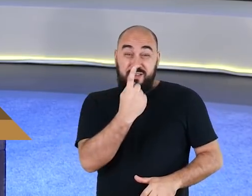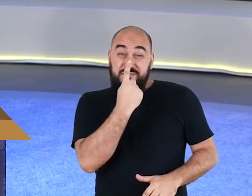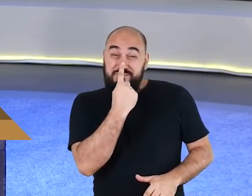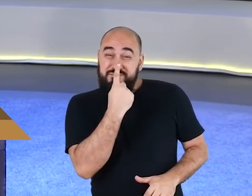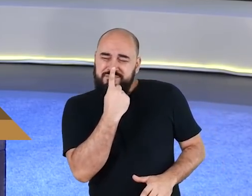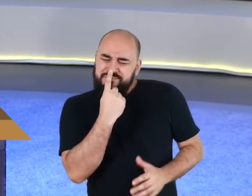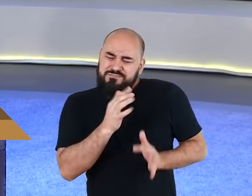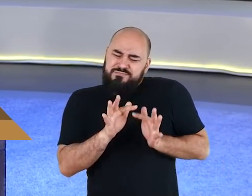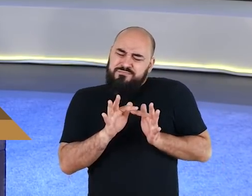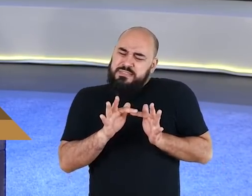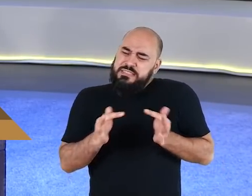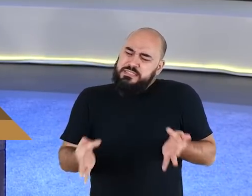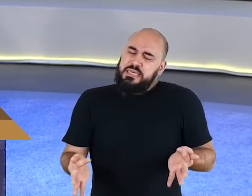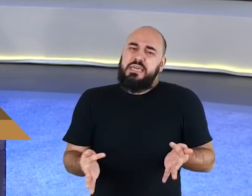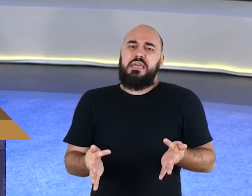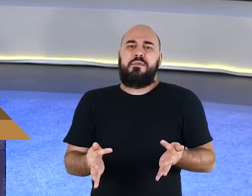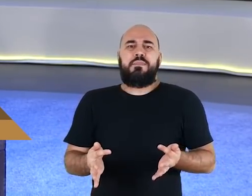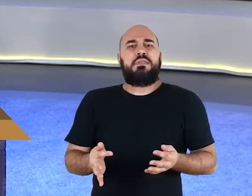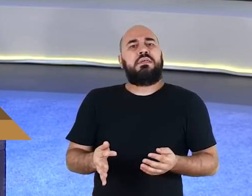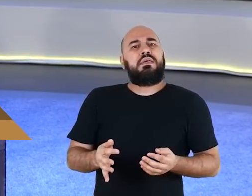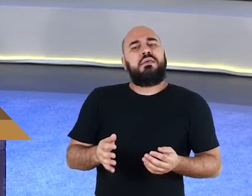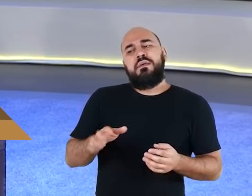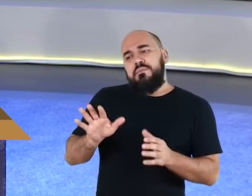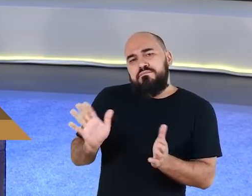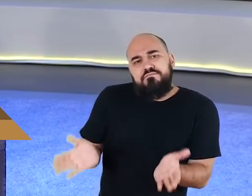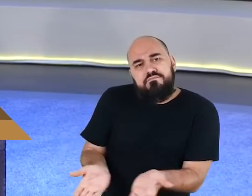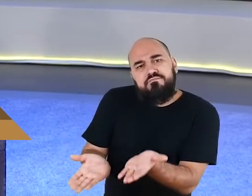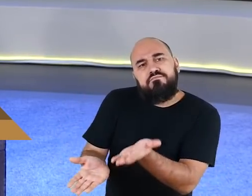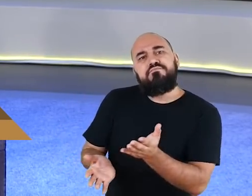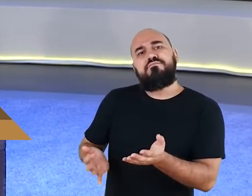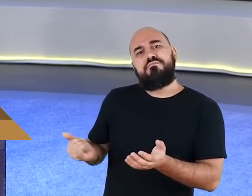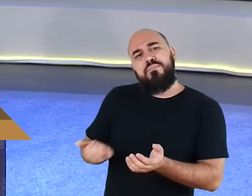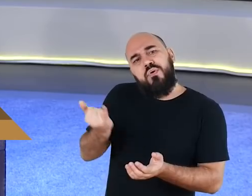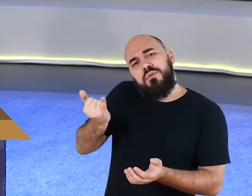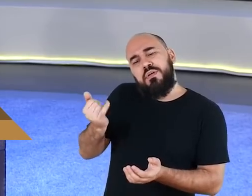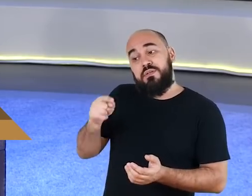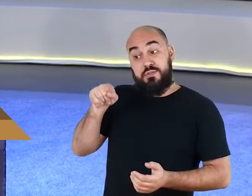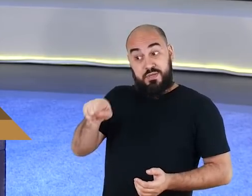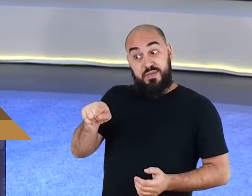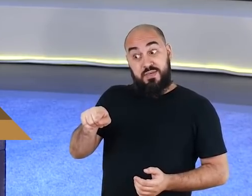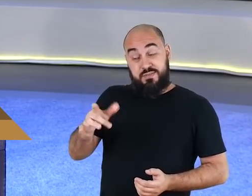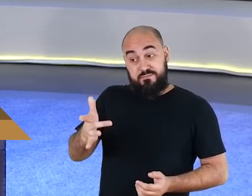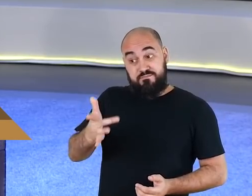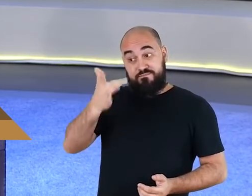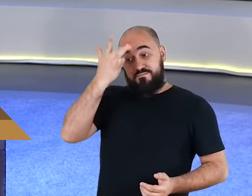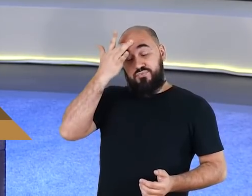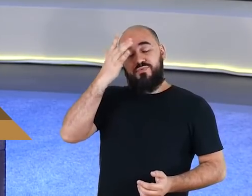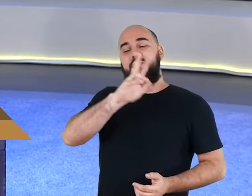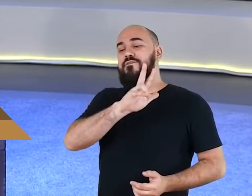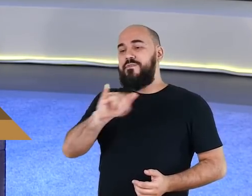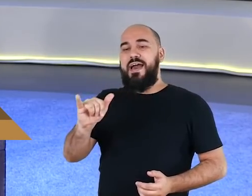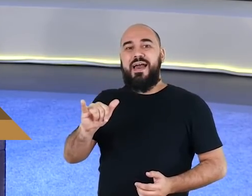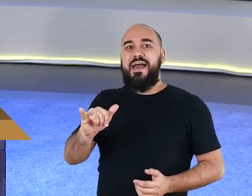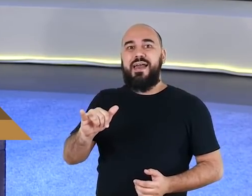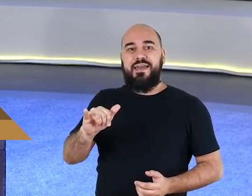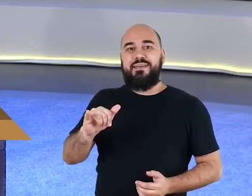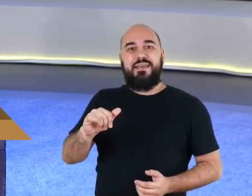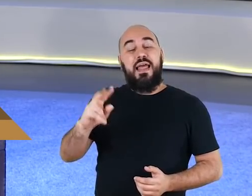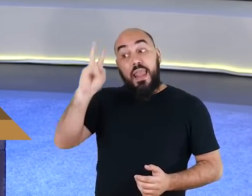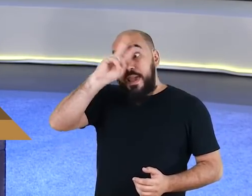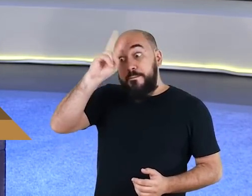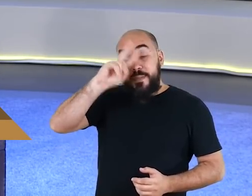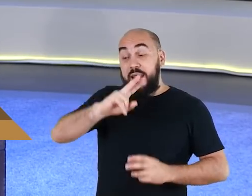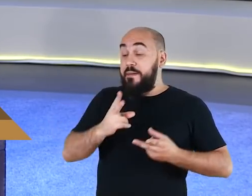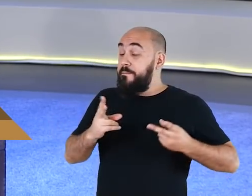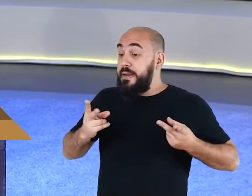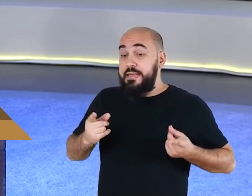que demonstraram se importar com cada um de nós, esses sim, permanecem com a sua imagem de maneira nítida